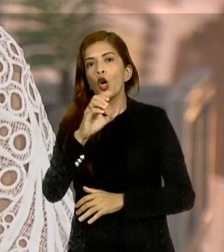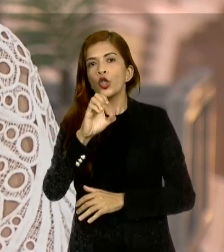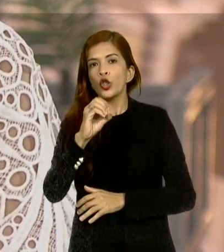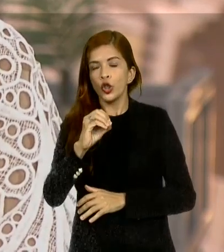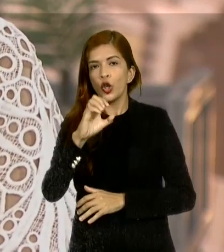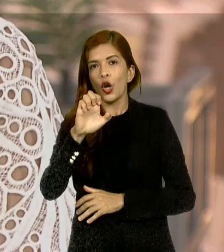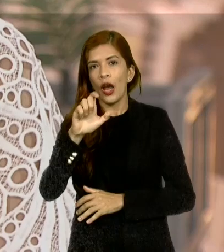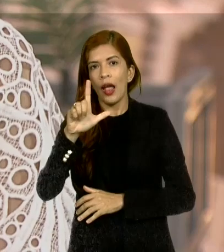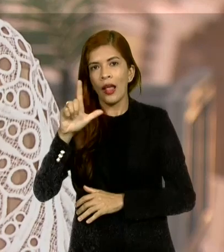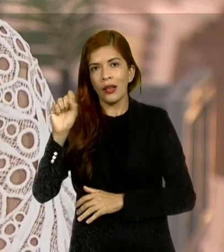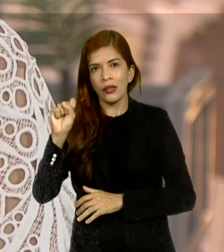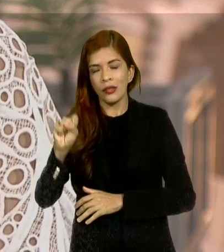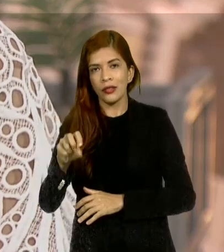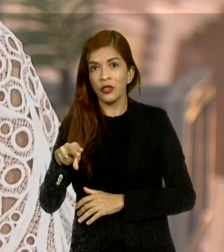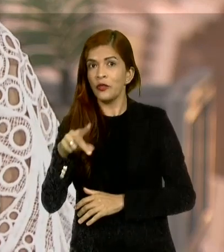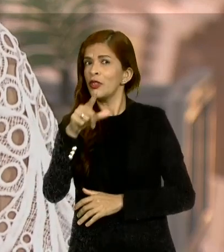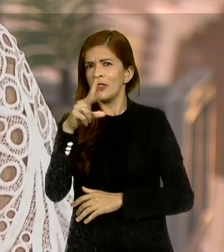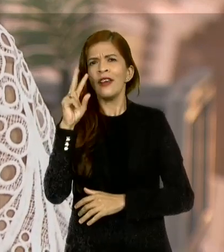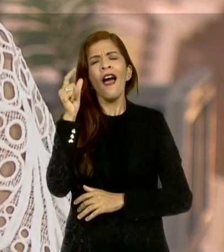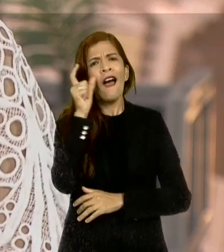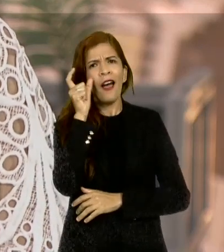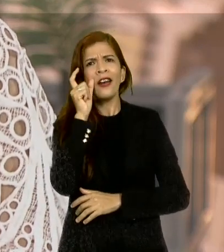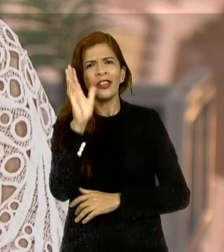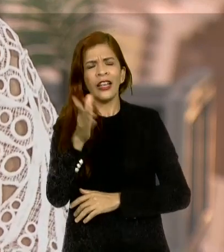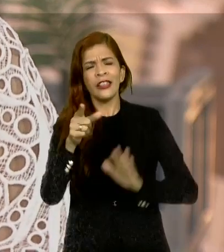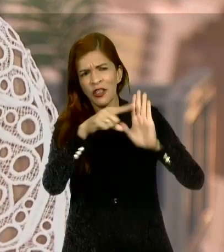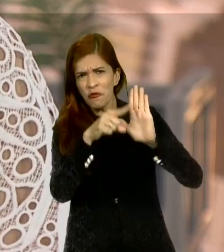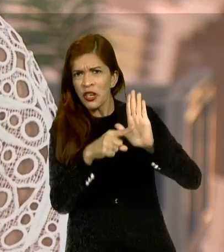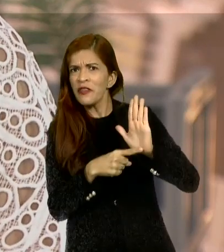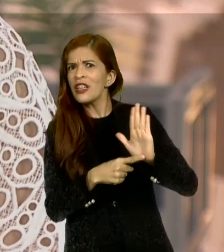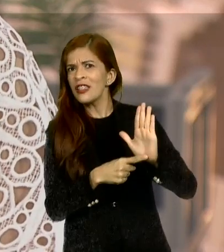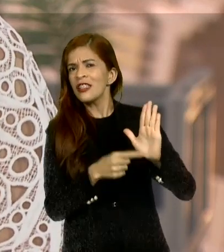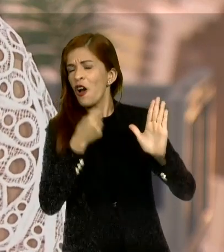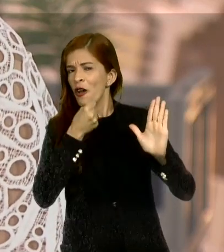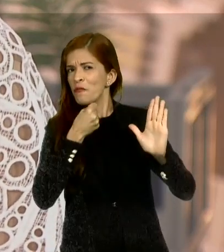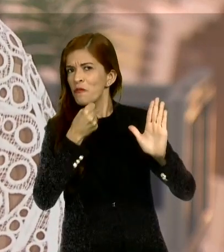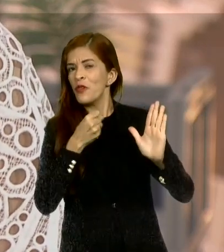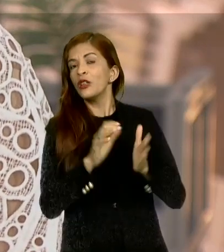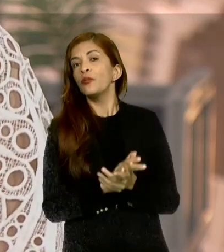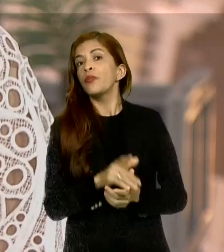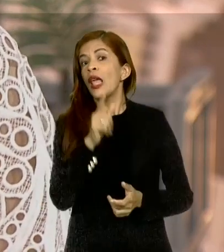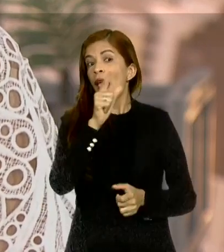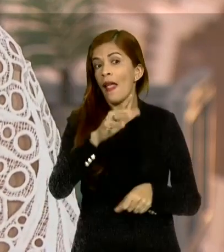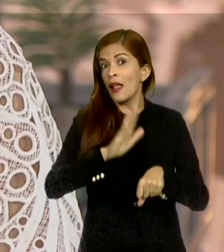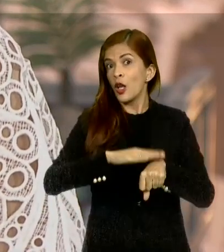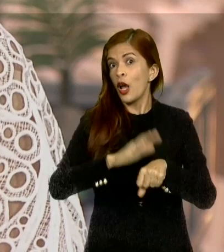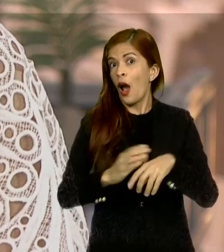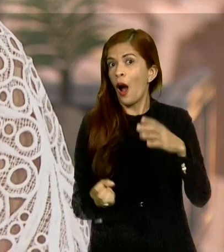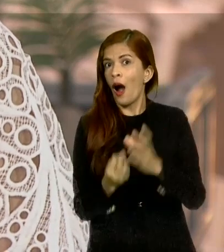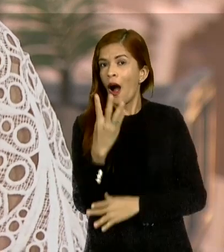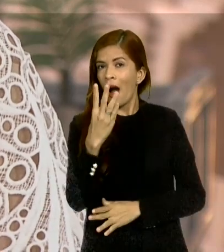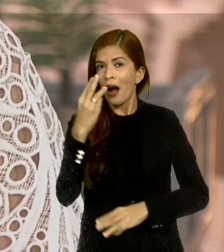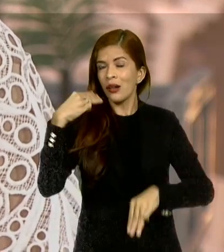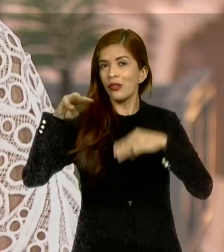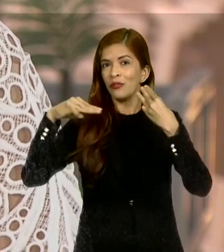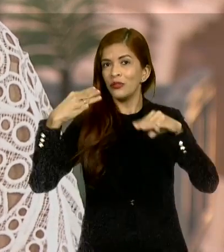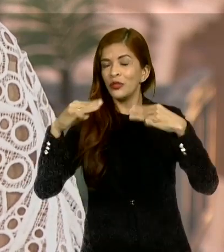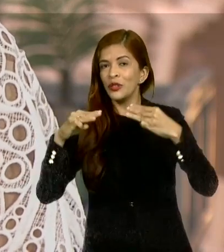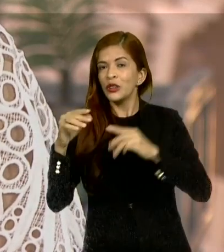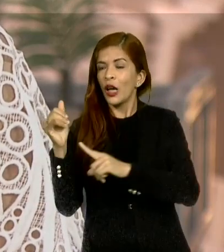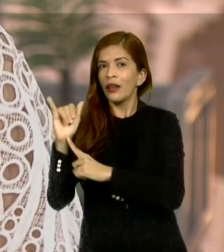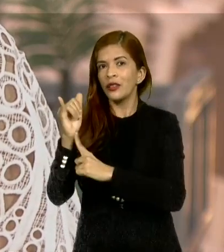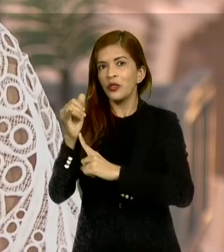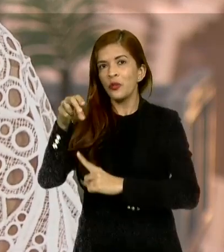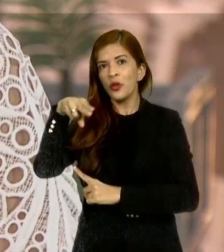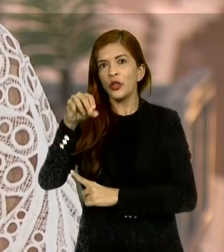que você vê em várias matérias aqui na nossa programação. Ele, que é compositor e também cantador do Boi Nina Rodrigues, falou sobre a